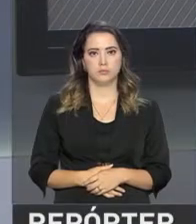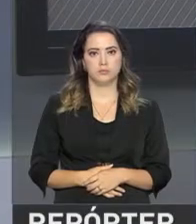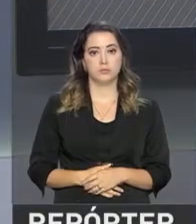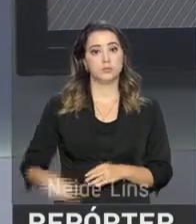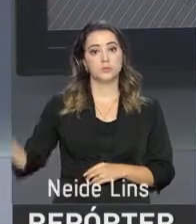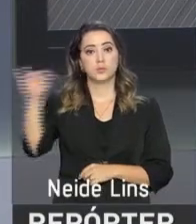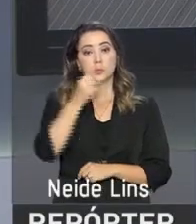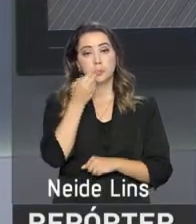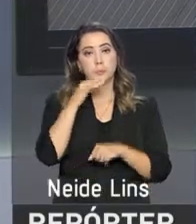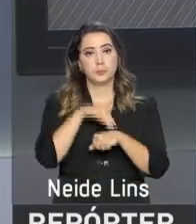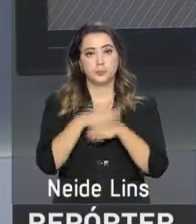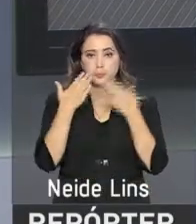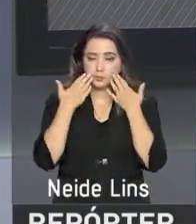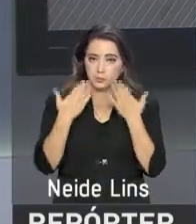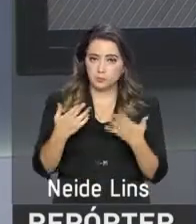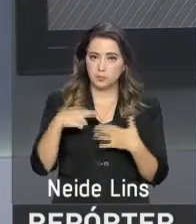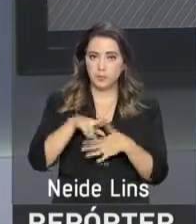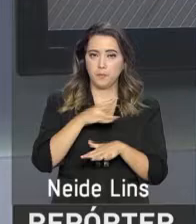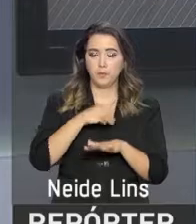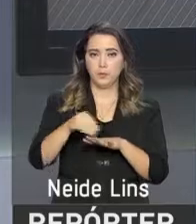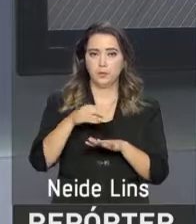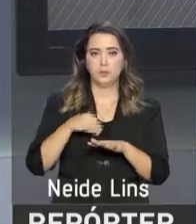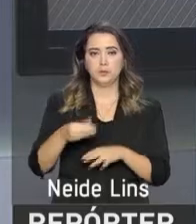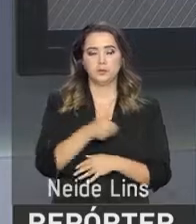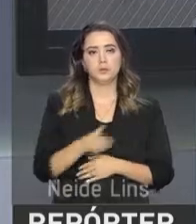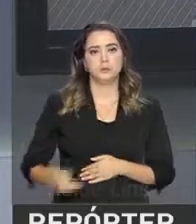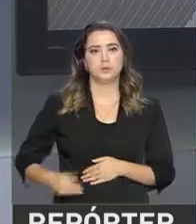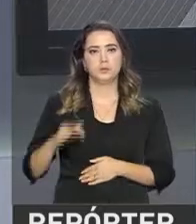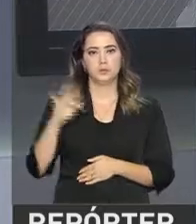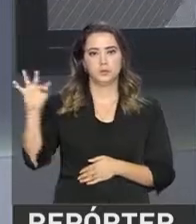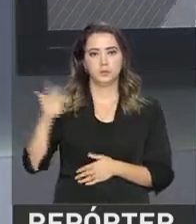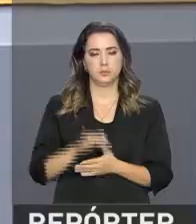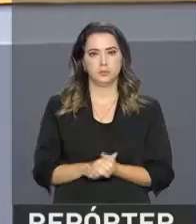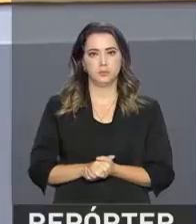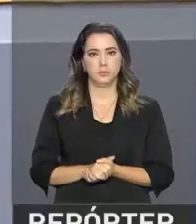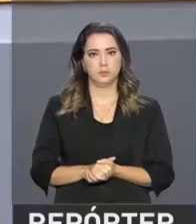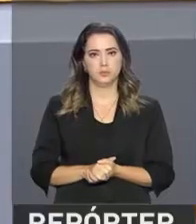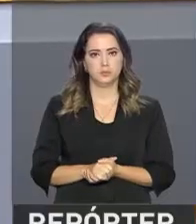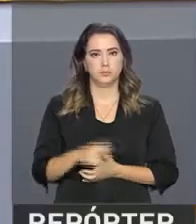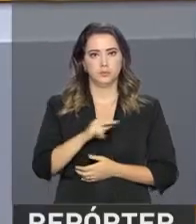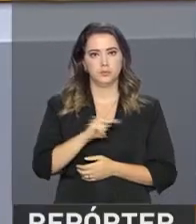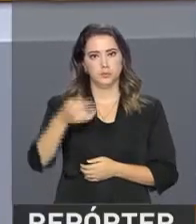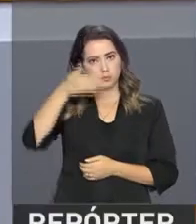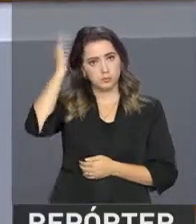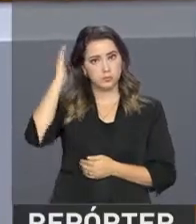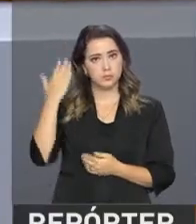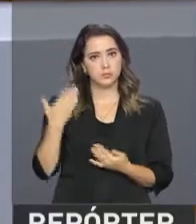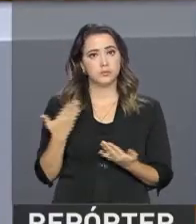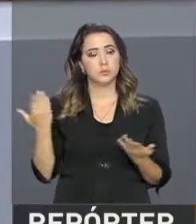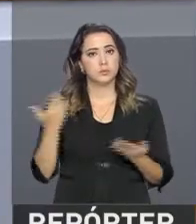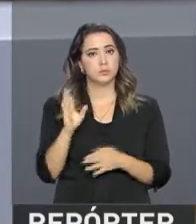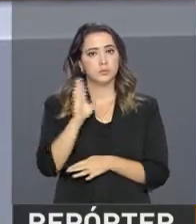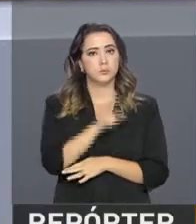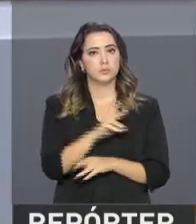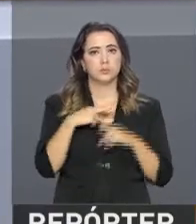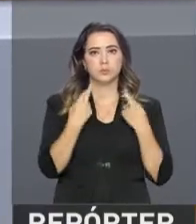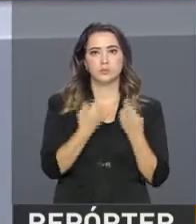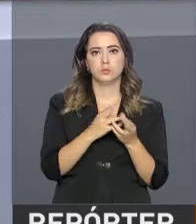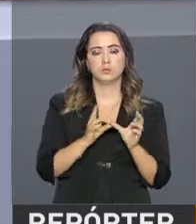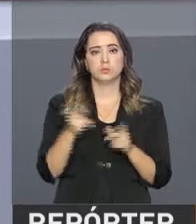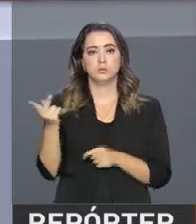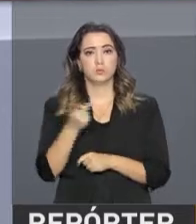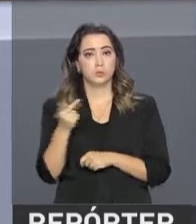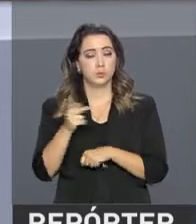Olá, boa noite. Começa agora o Repórter NBR com as notícias do governo federal. O presidente Michel Temer passou a tarde em